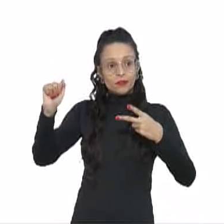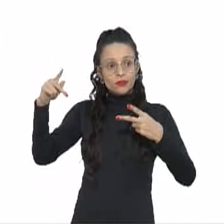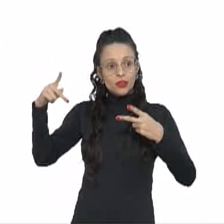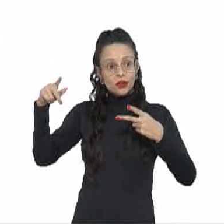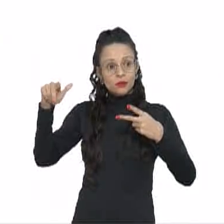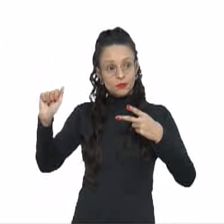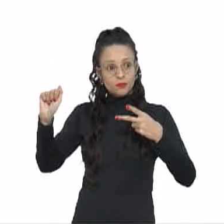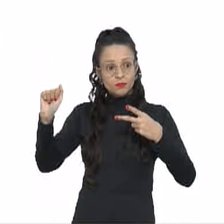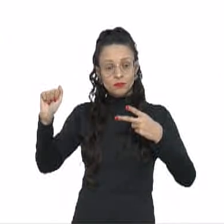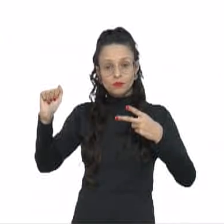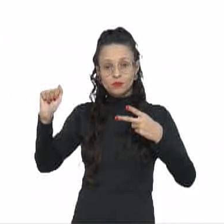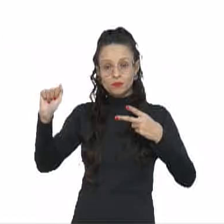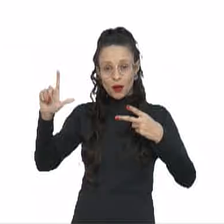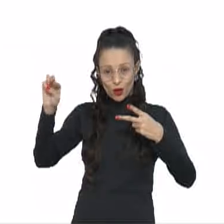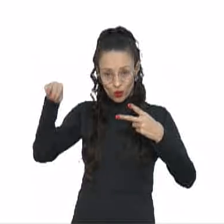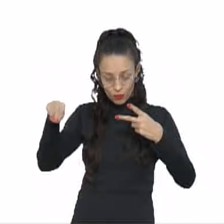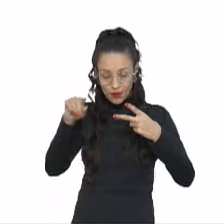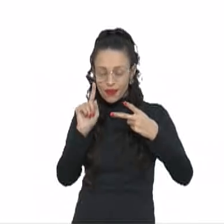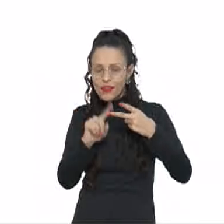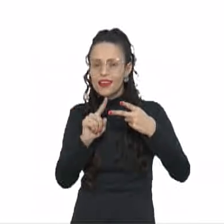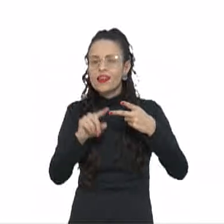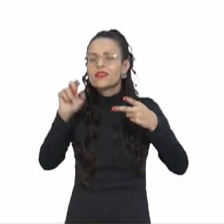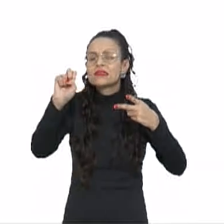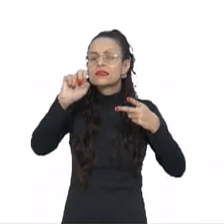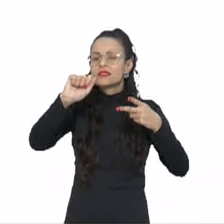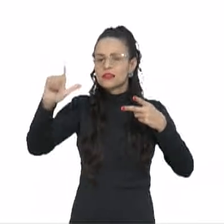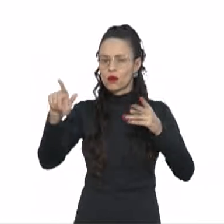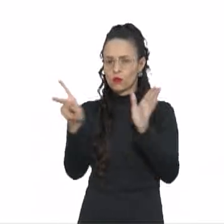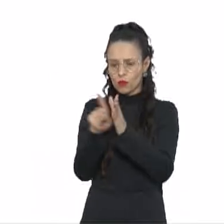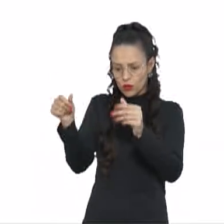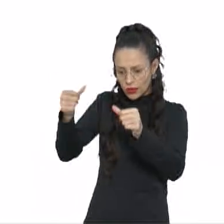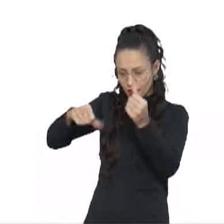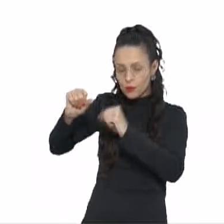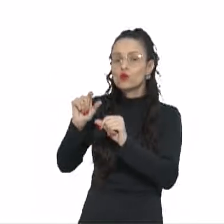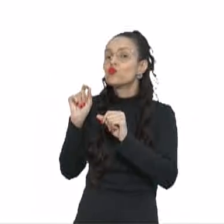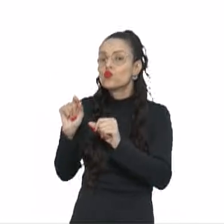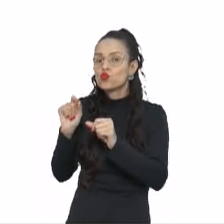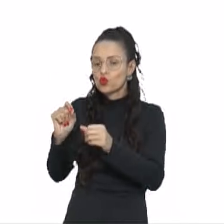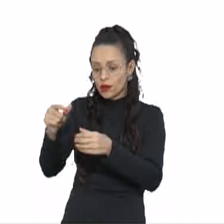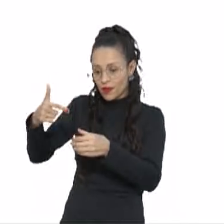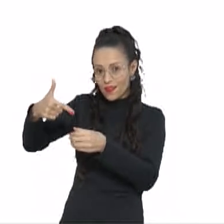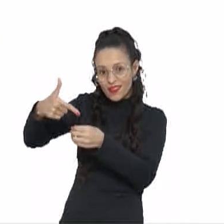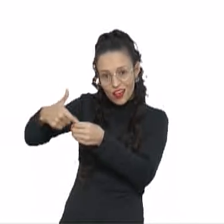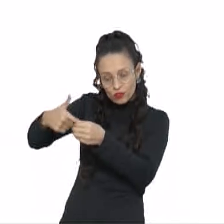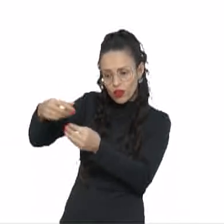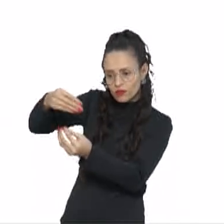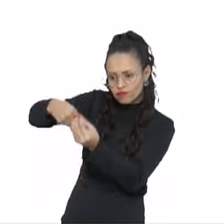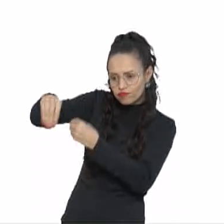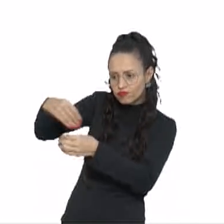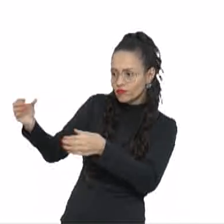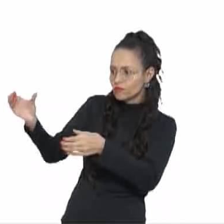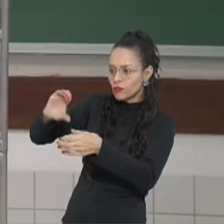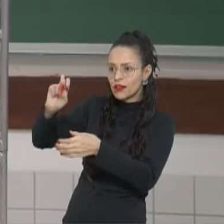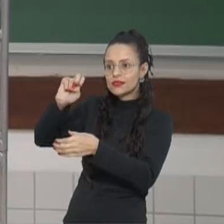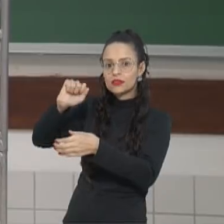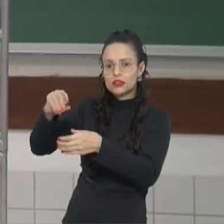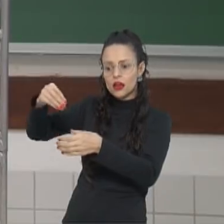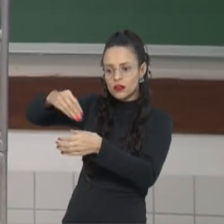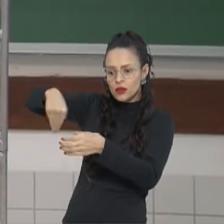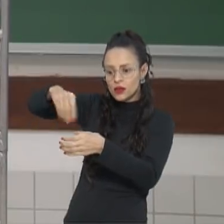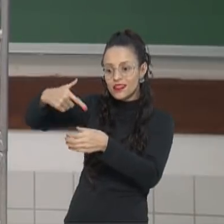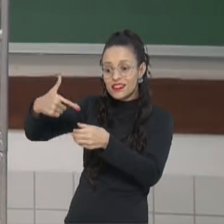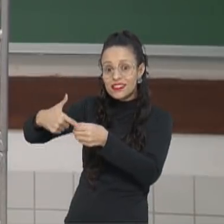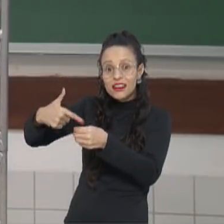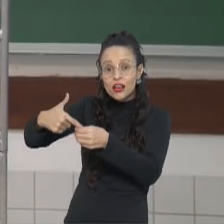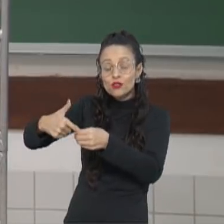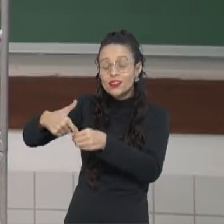um composto químico, um sal químico que, misturado à gasolina, tornava a gasolina muito